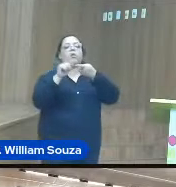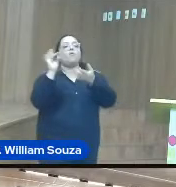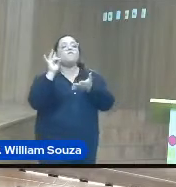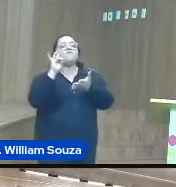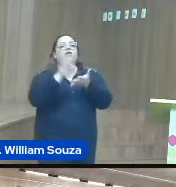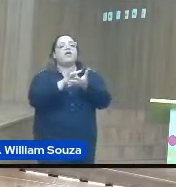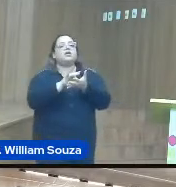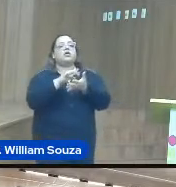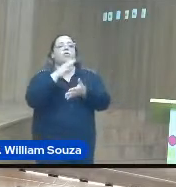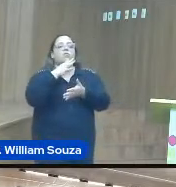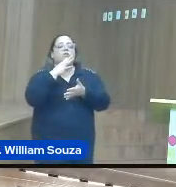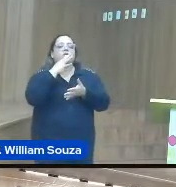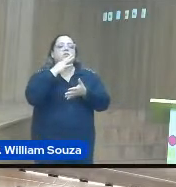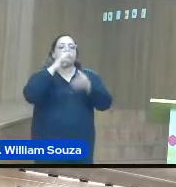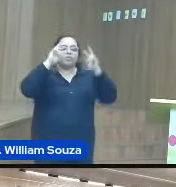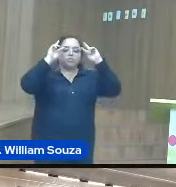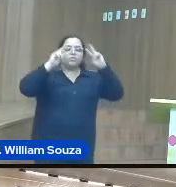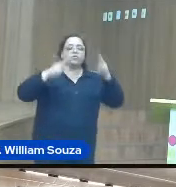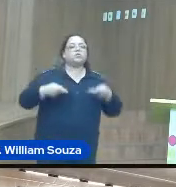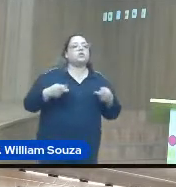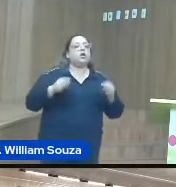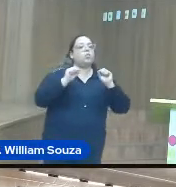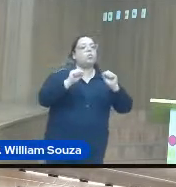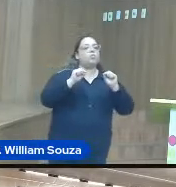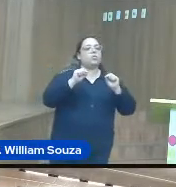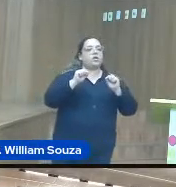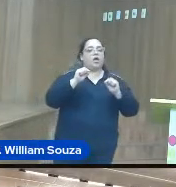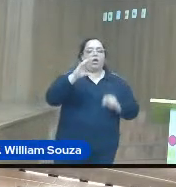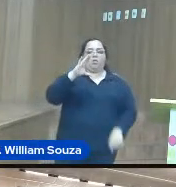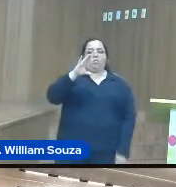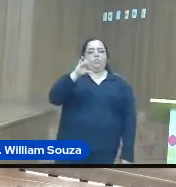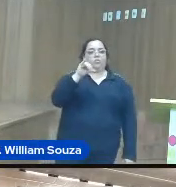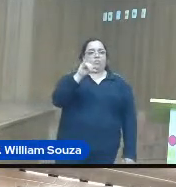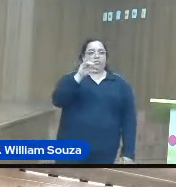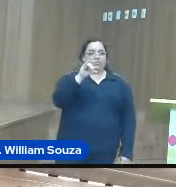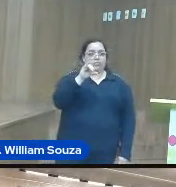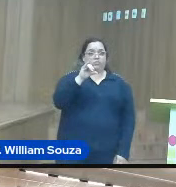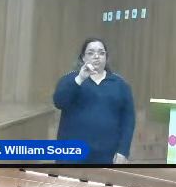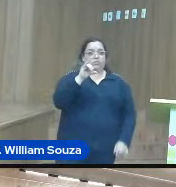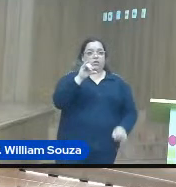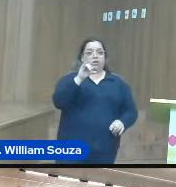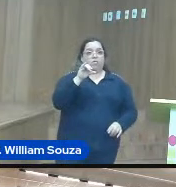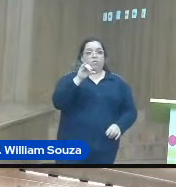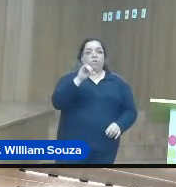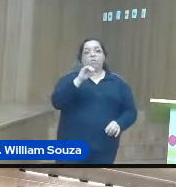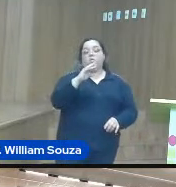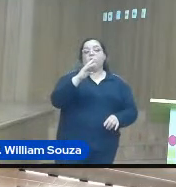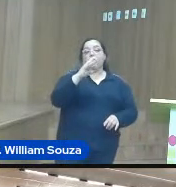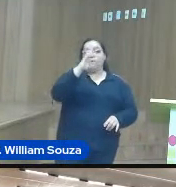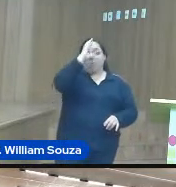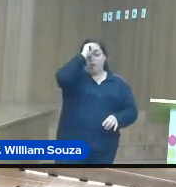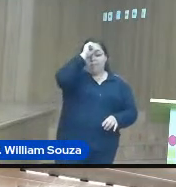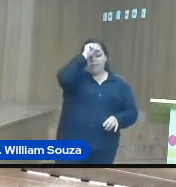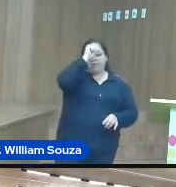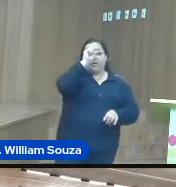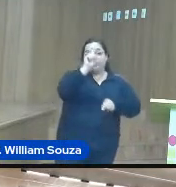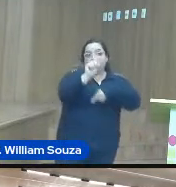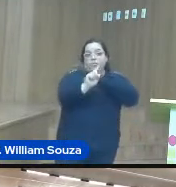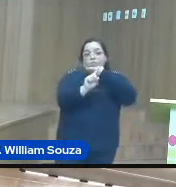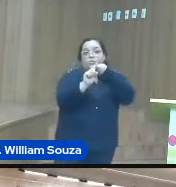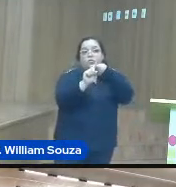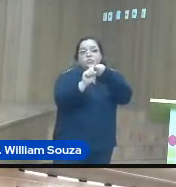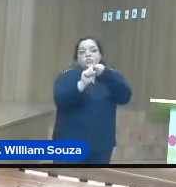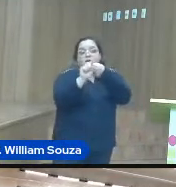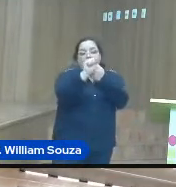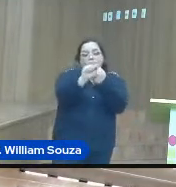humanidade é o conhecimento científico. Né, o conhecimento positivo é o conhecimento científico, objetivo